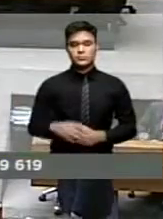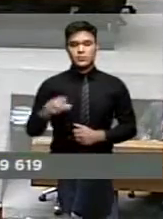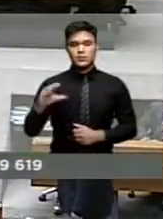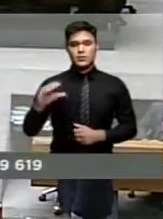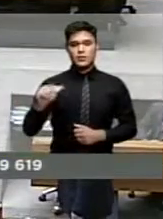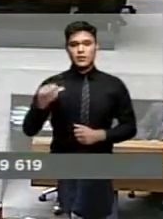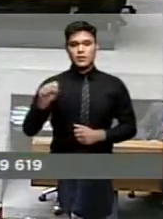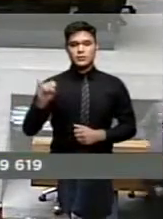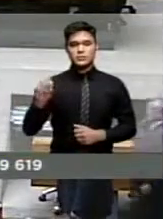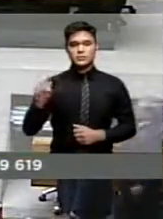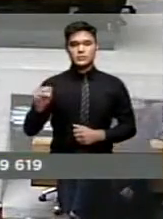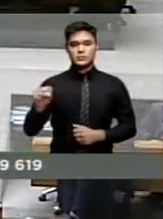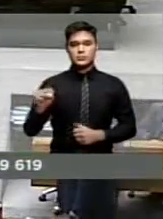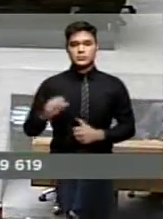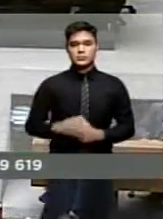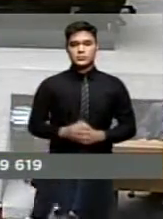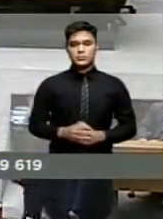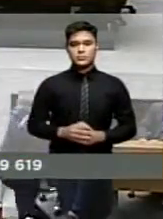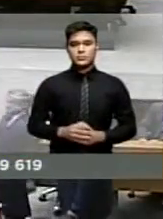Assis Carvalho,